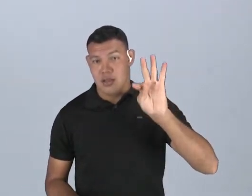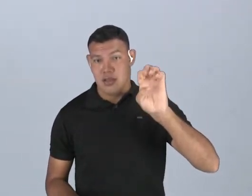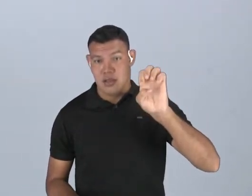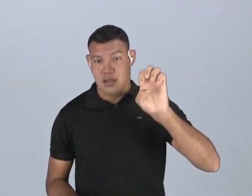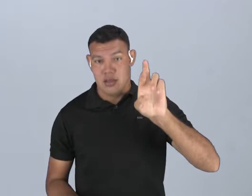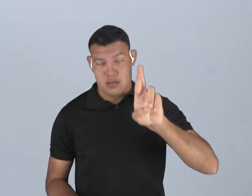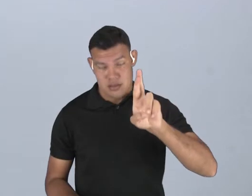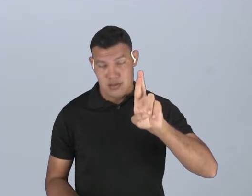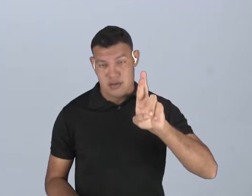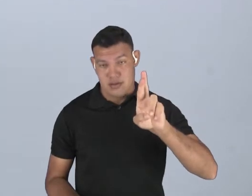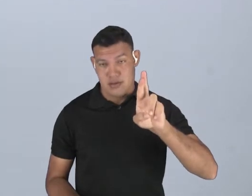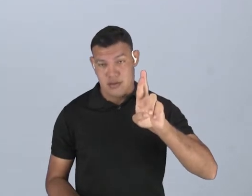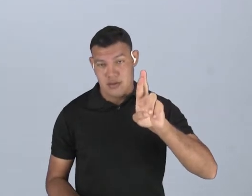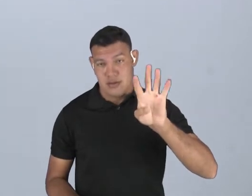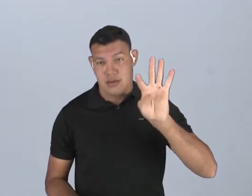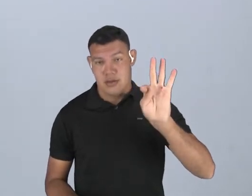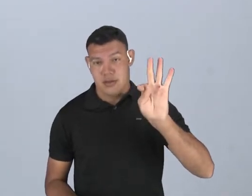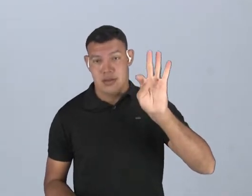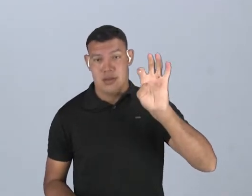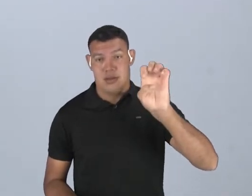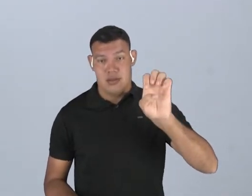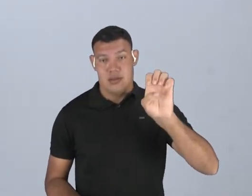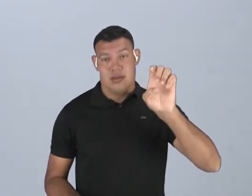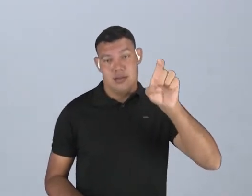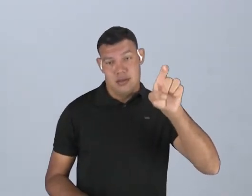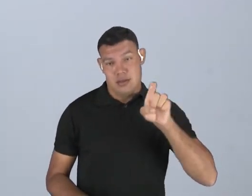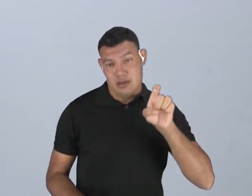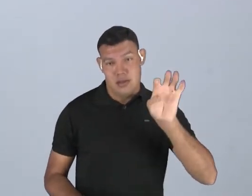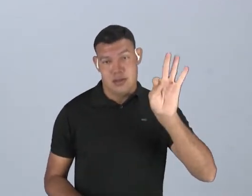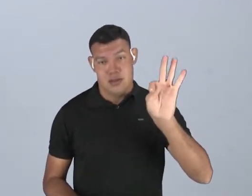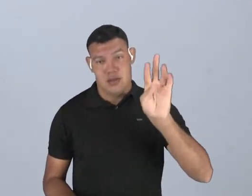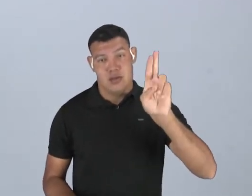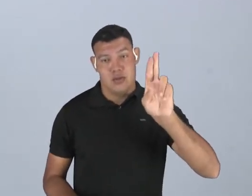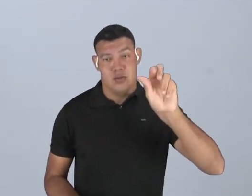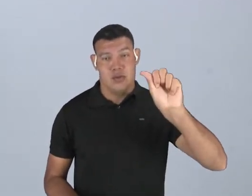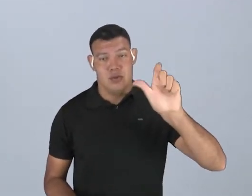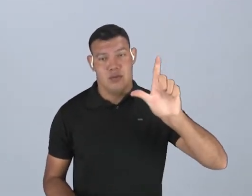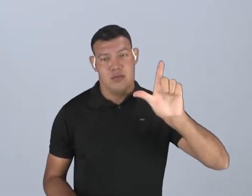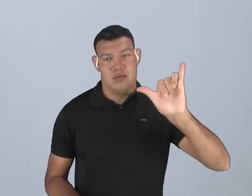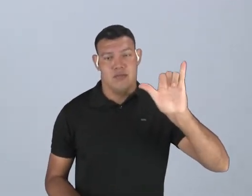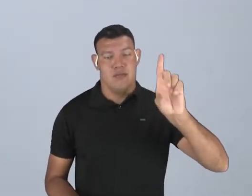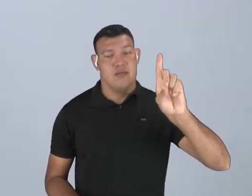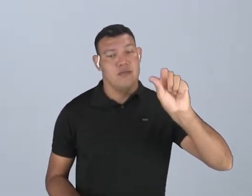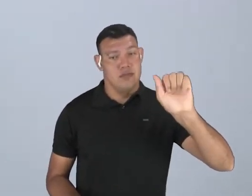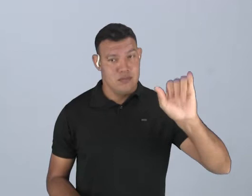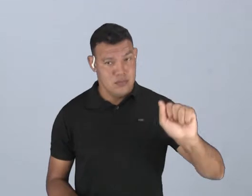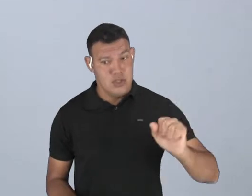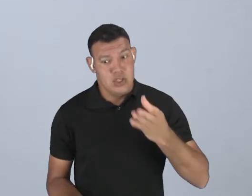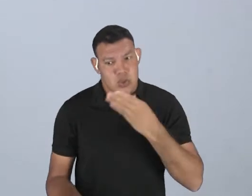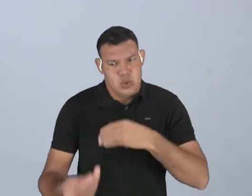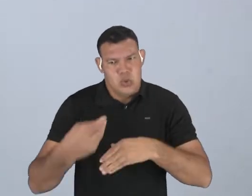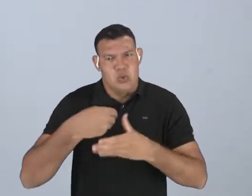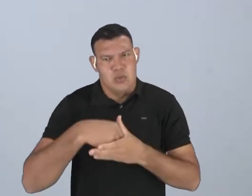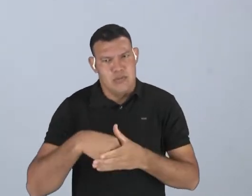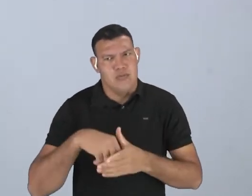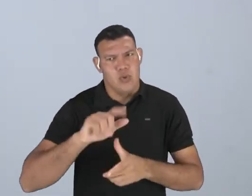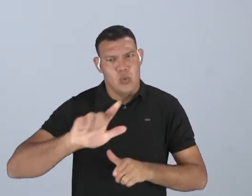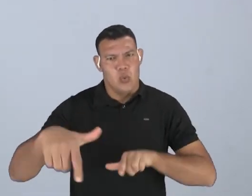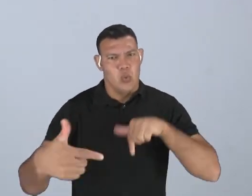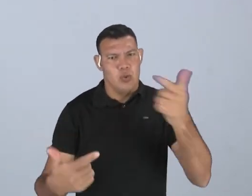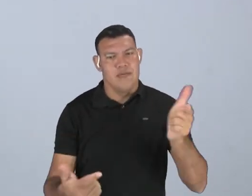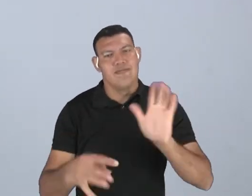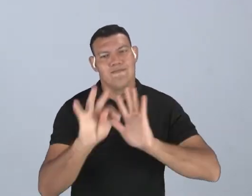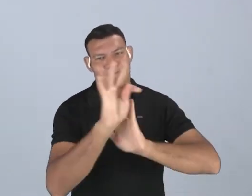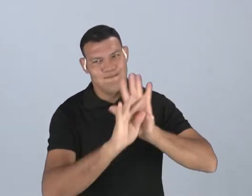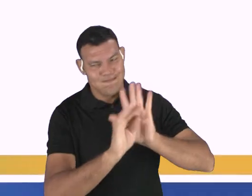dentro de outro, que tem muita coisa a ver com a polifonia. E nas palavras desse linguista,